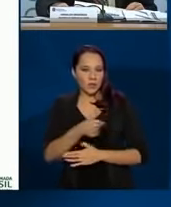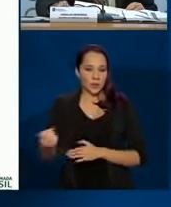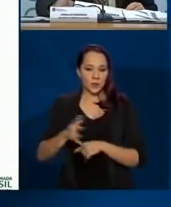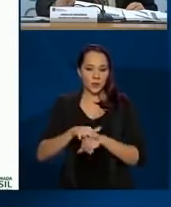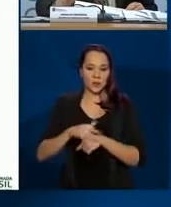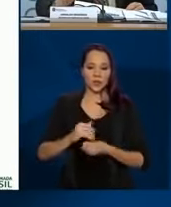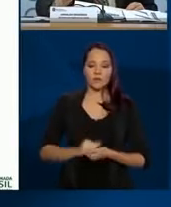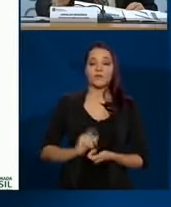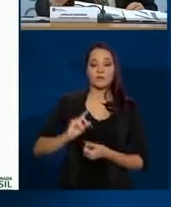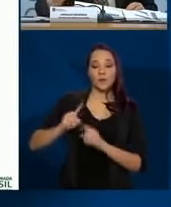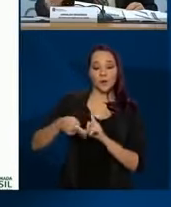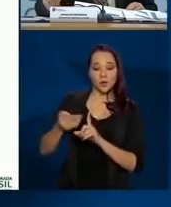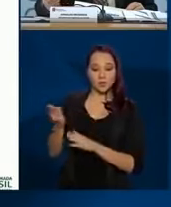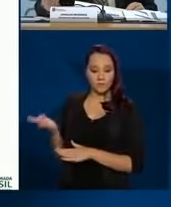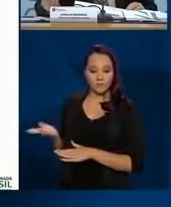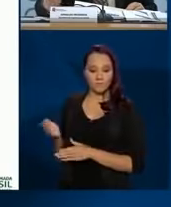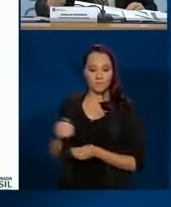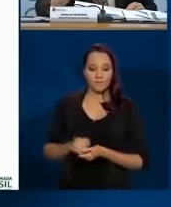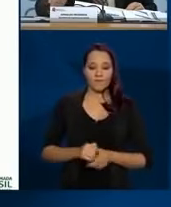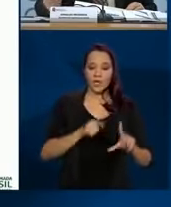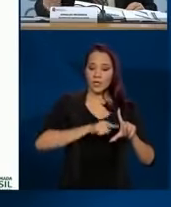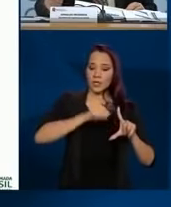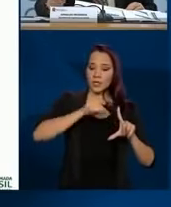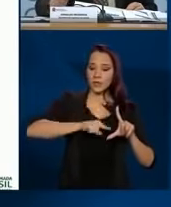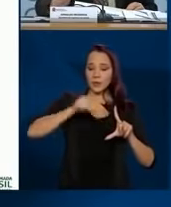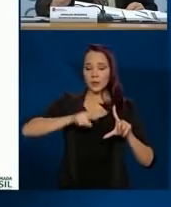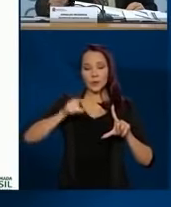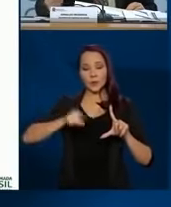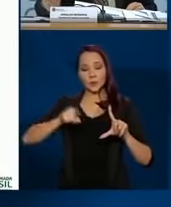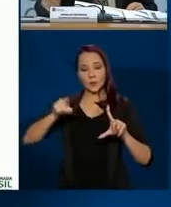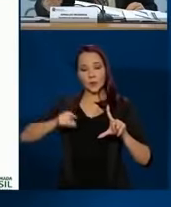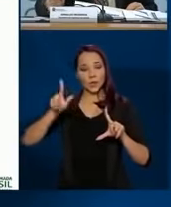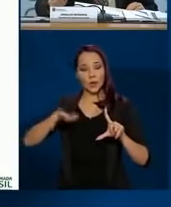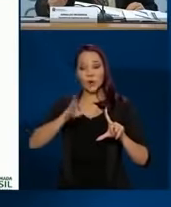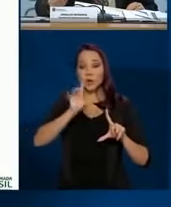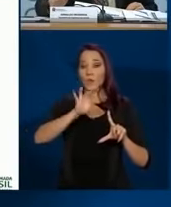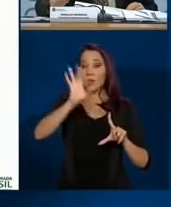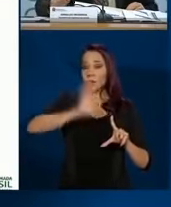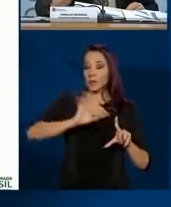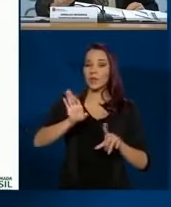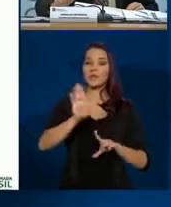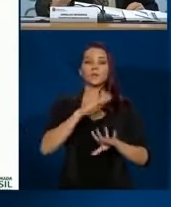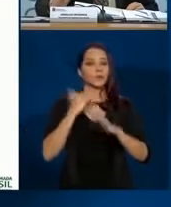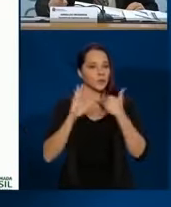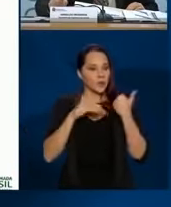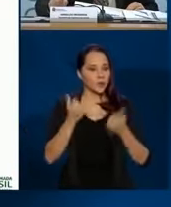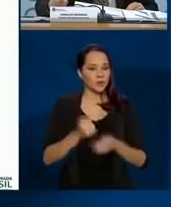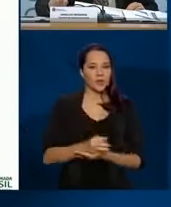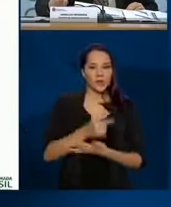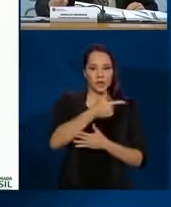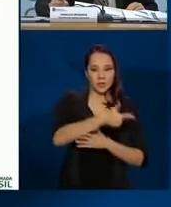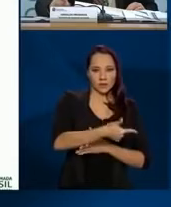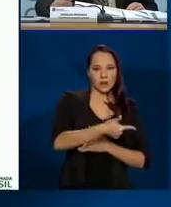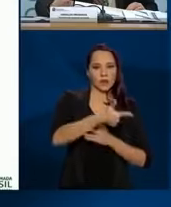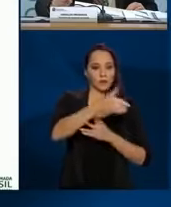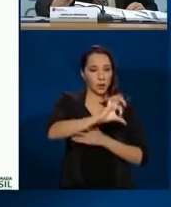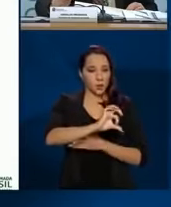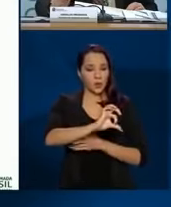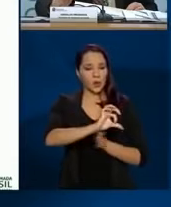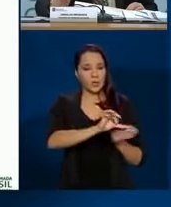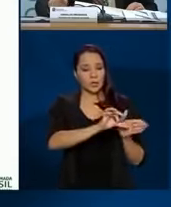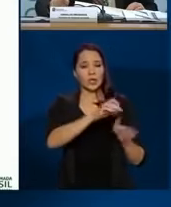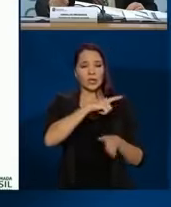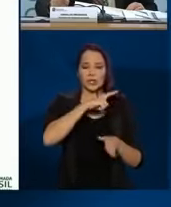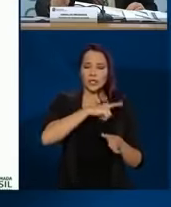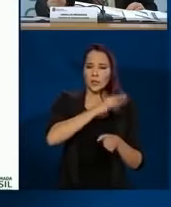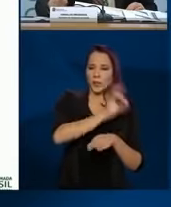próximo, esse é o mesmo de registro de média por óbito, né? Da 29ª tínhamos